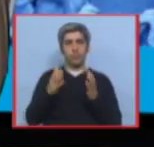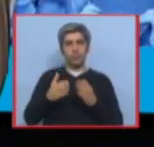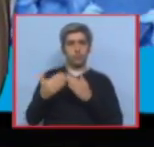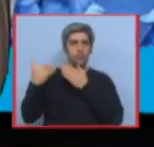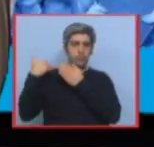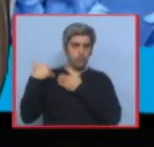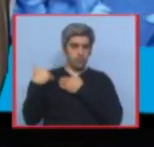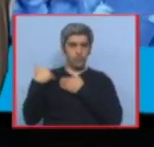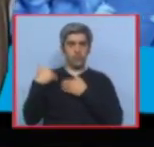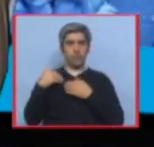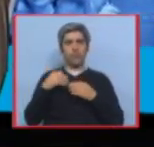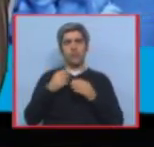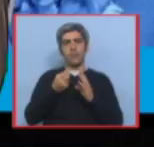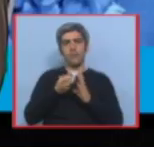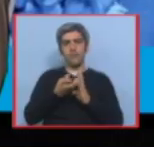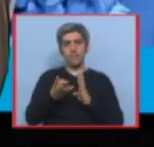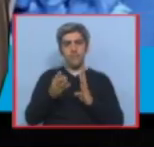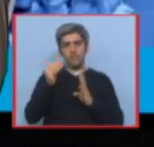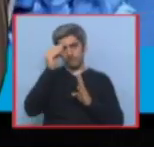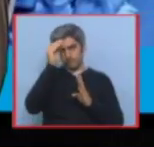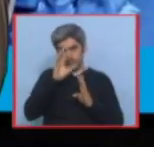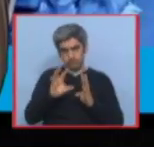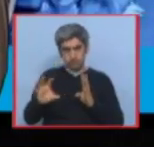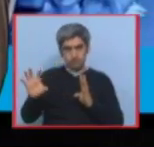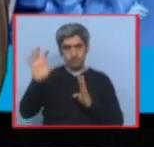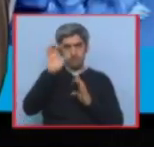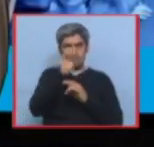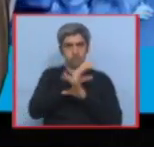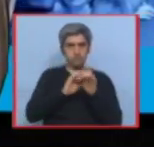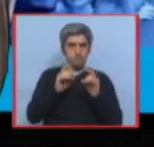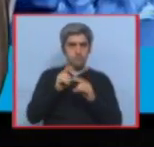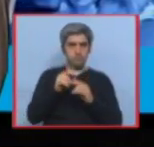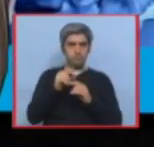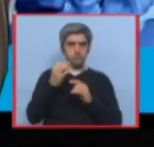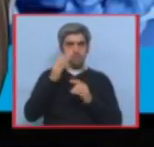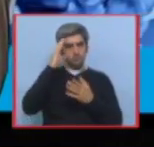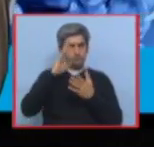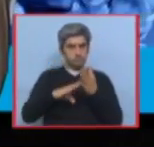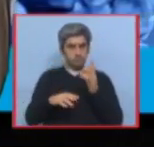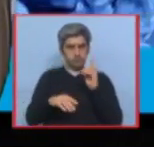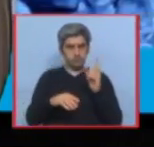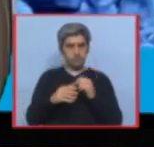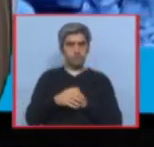responsáveis das várias províncias da Europa, que foi em Barcelona,